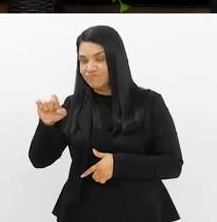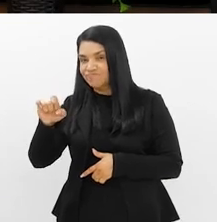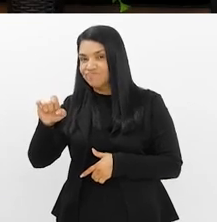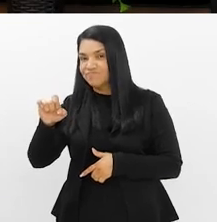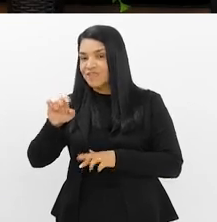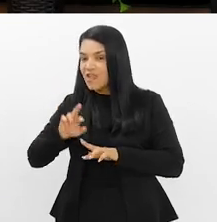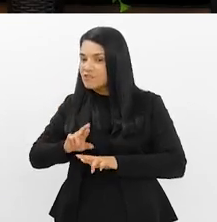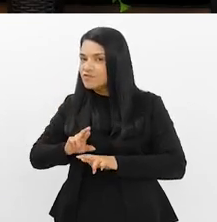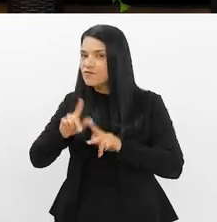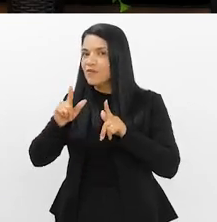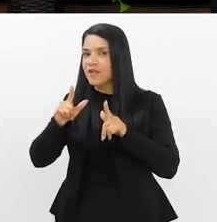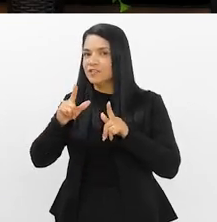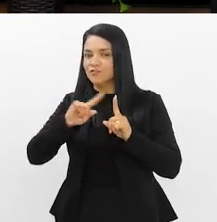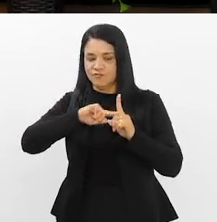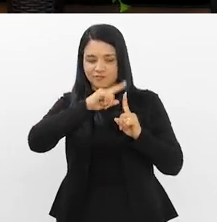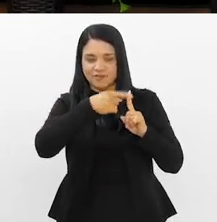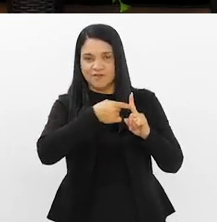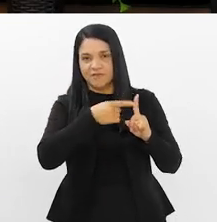do gerar filhos.